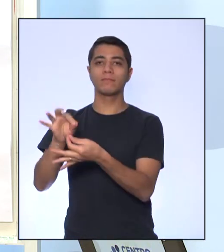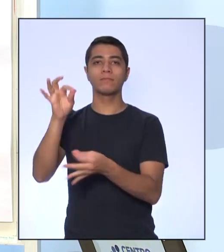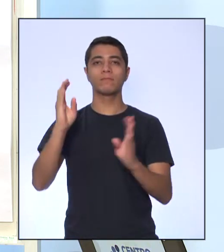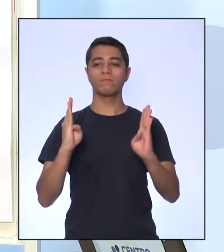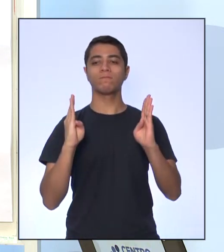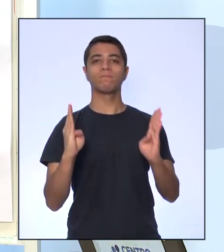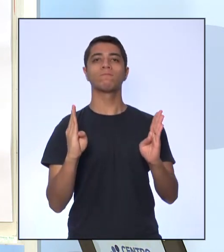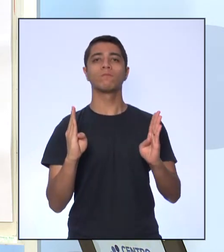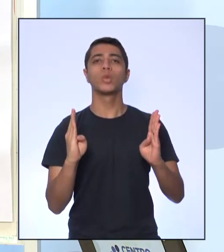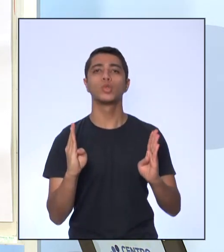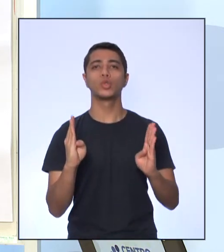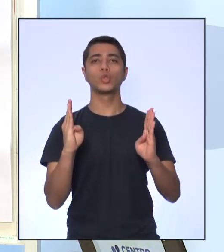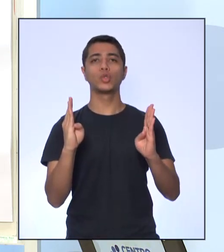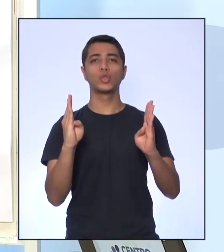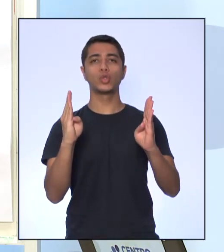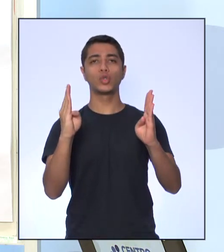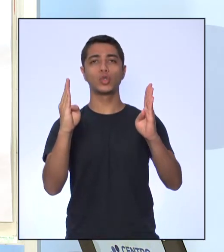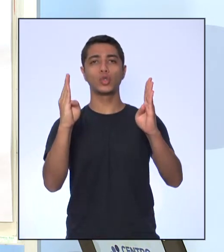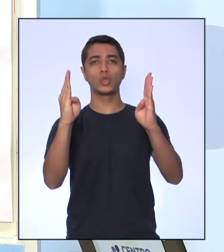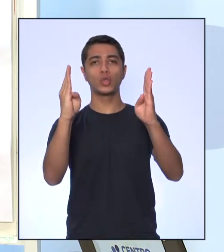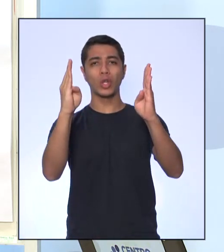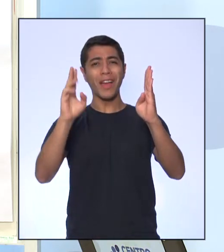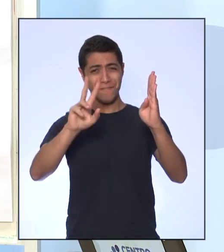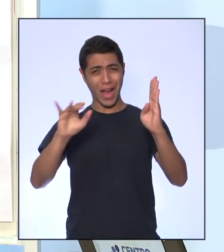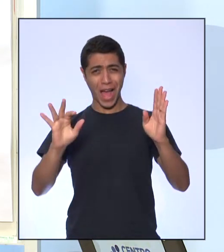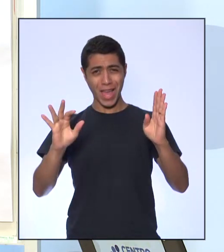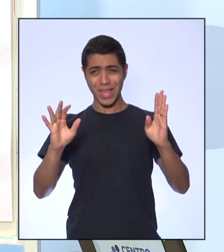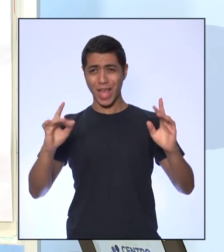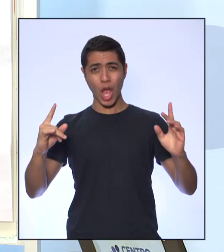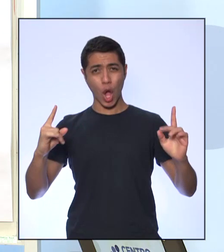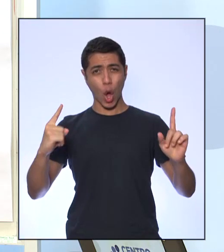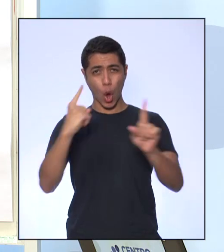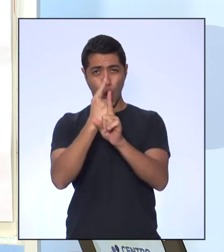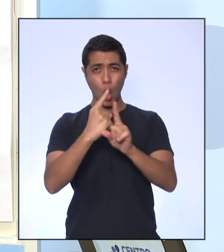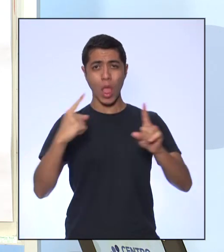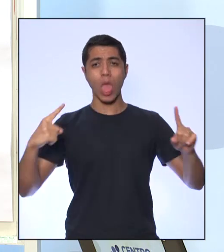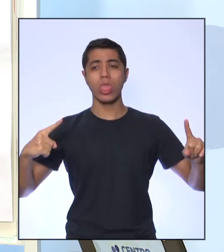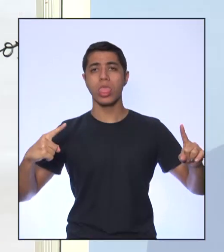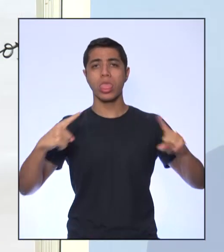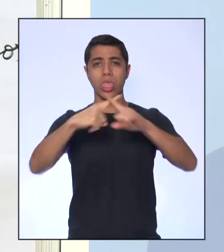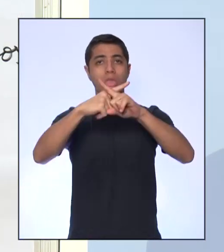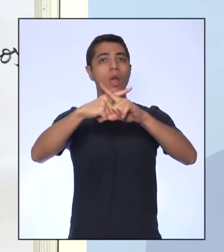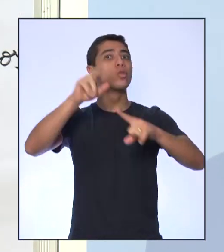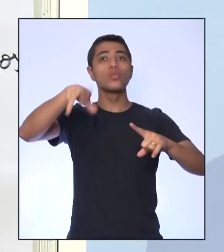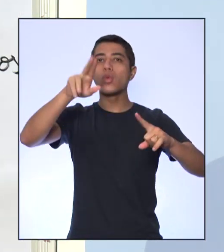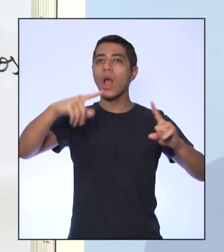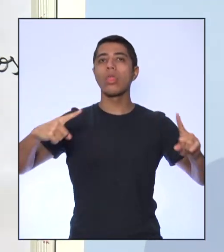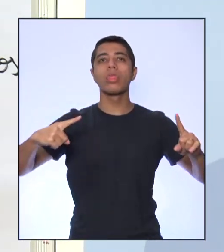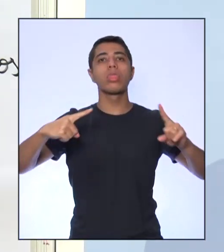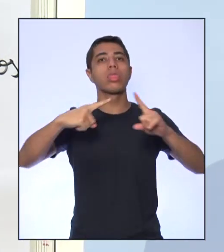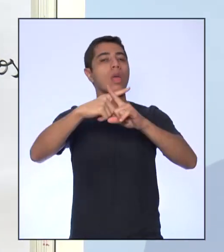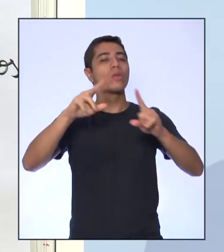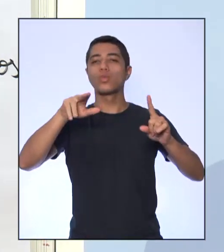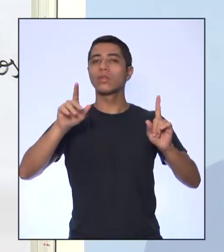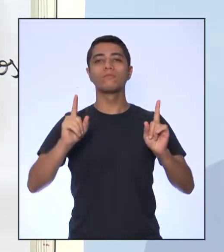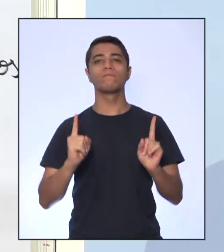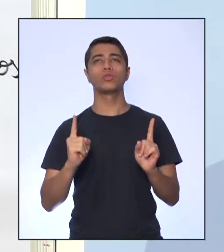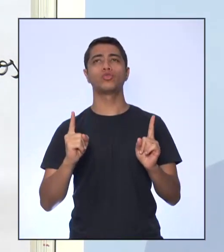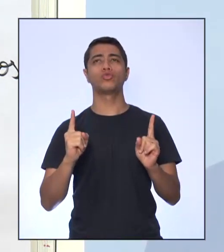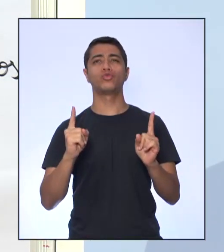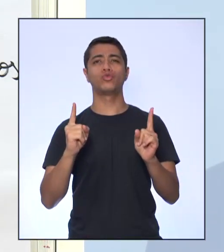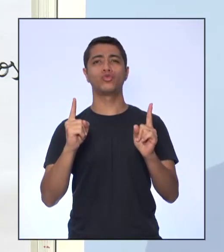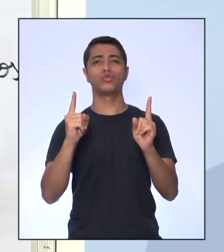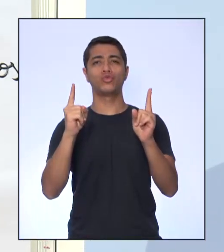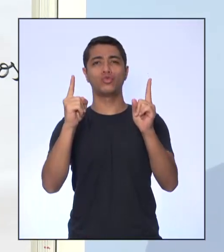voltar aqui por 45 como que eu acho um porque em algum momento quando eu prolongo essa reta ela